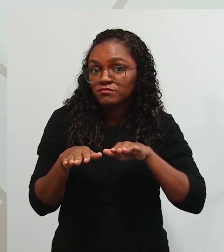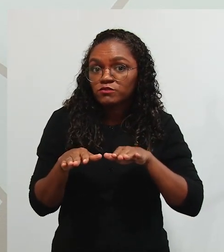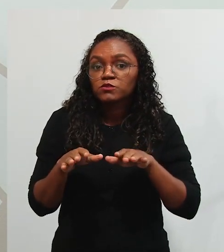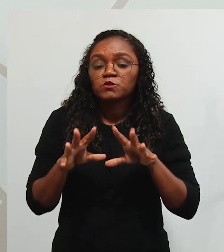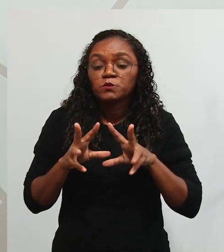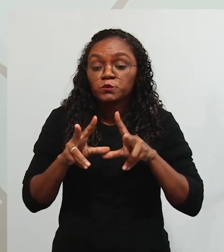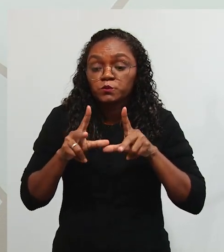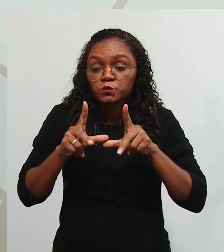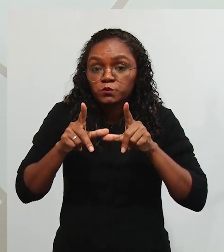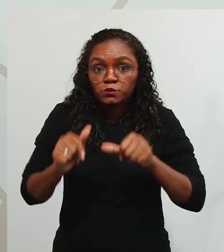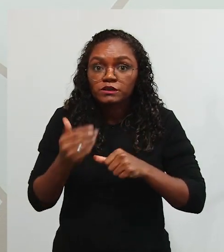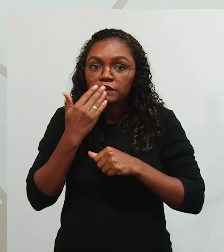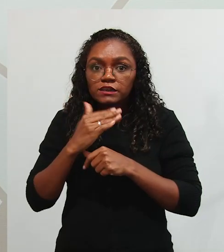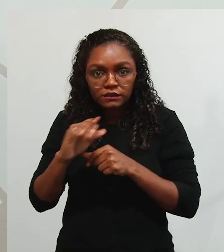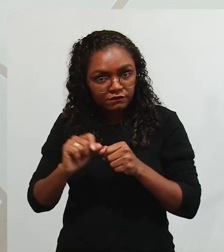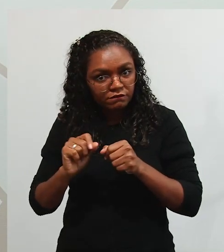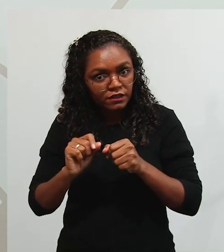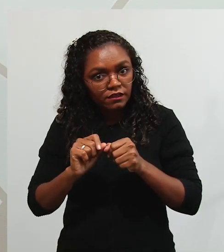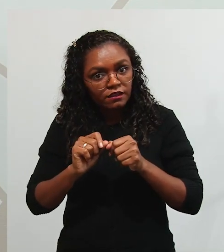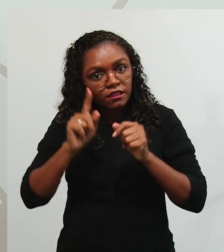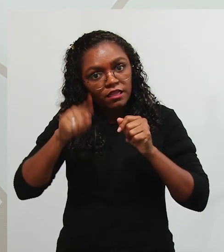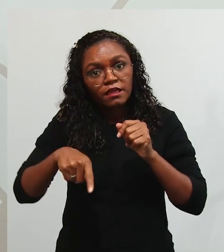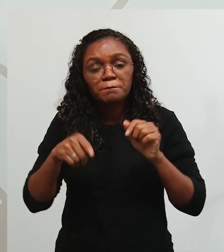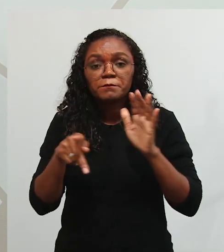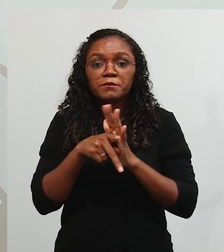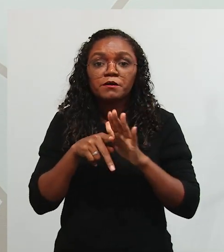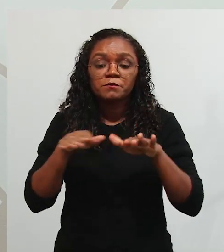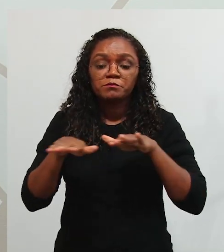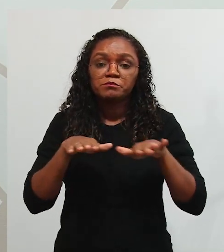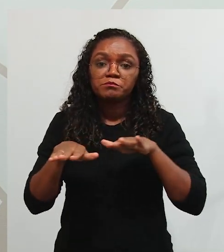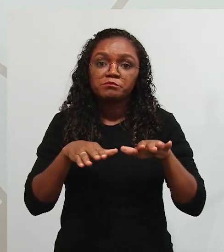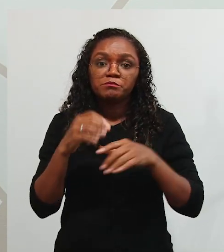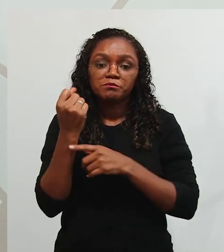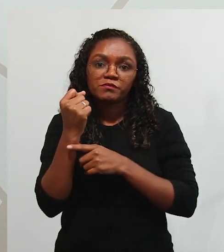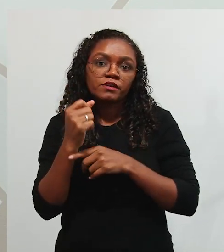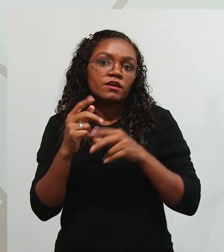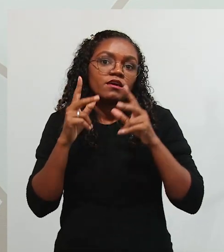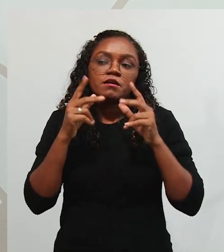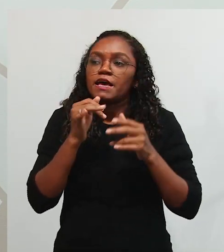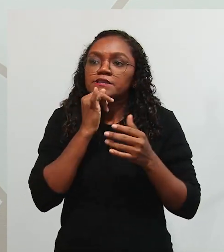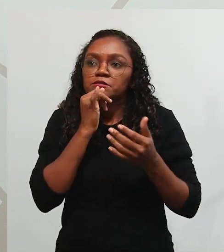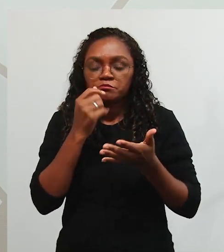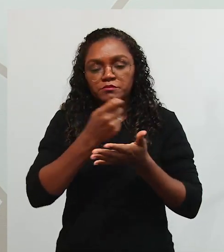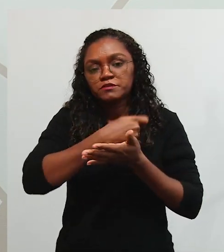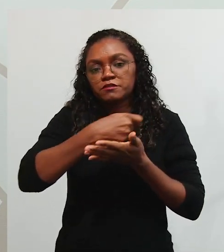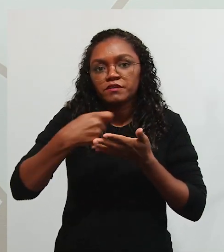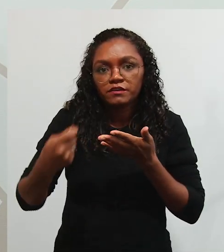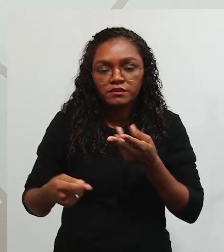que a criança faz é motor. Inclusive escrever, inclusive